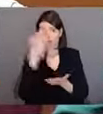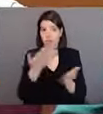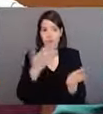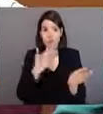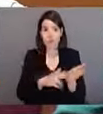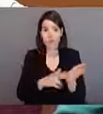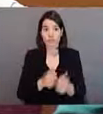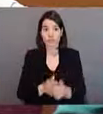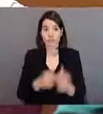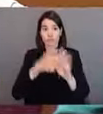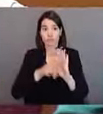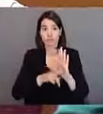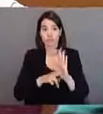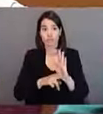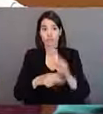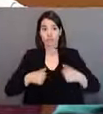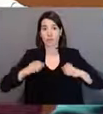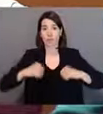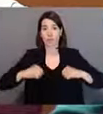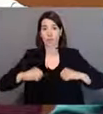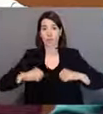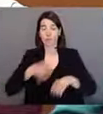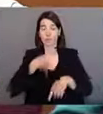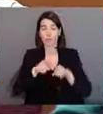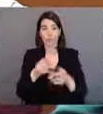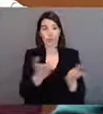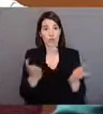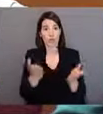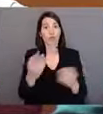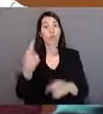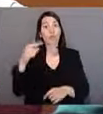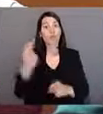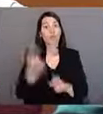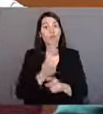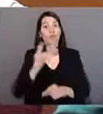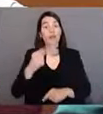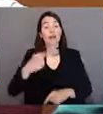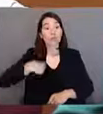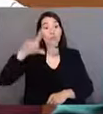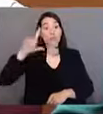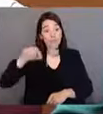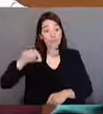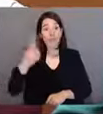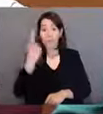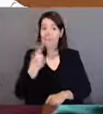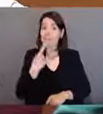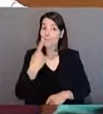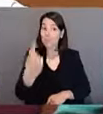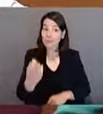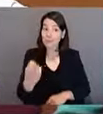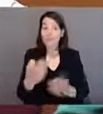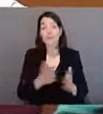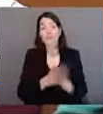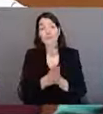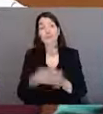e eu também concordo com os deputados que aqui fizeram a intervenção. A única questão é que eu também ia fazer uma questão e, portanto, já que o Sr. Presidente ia responder